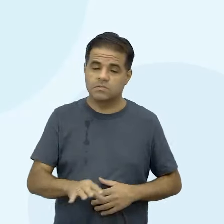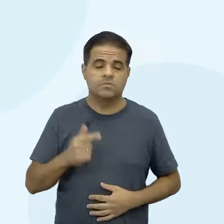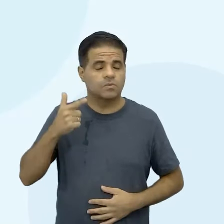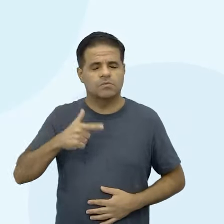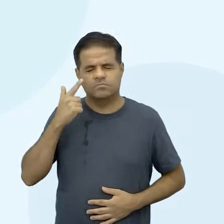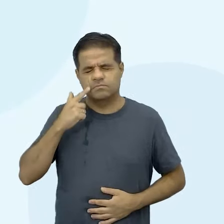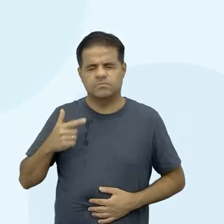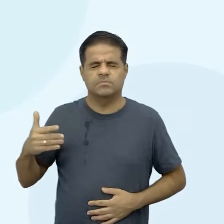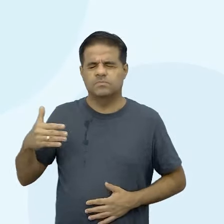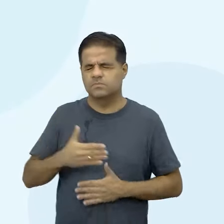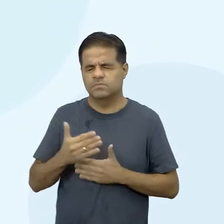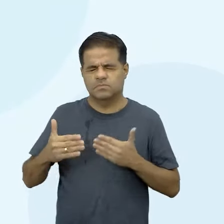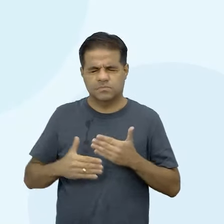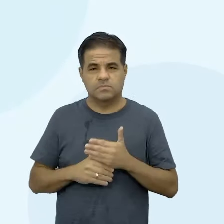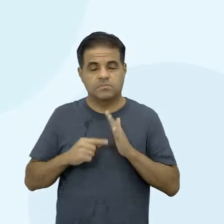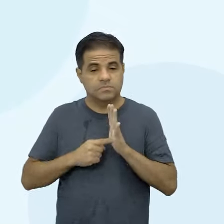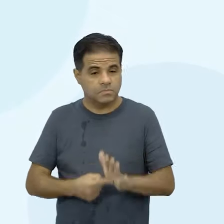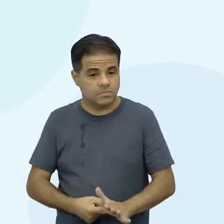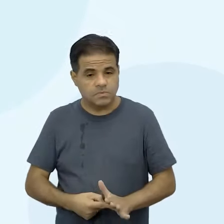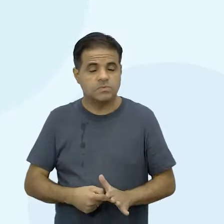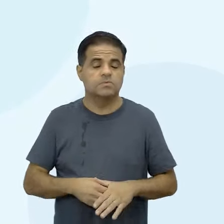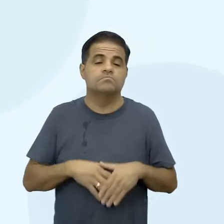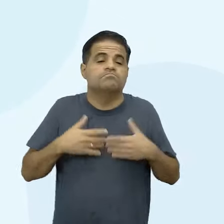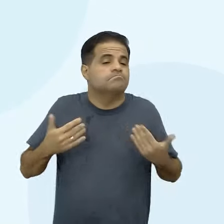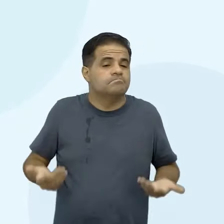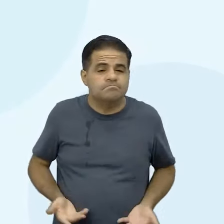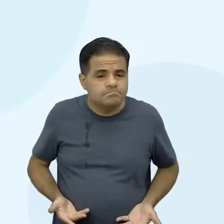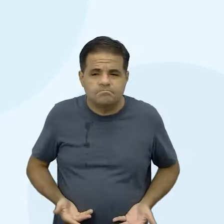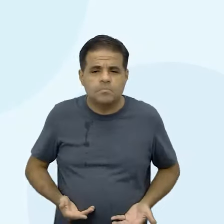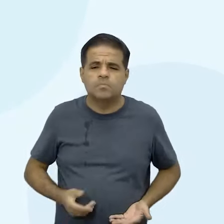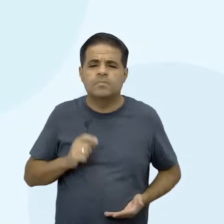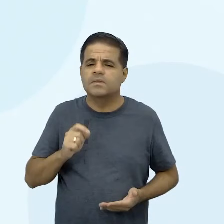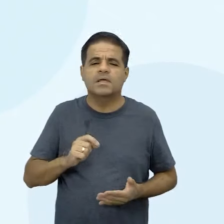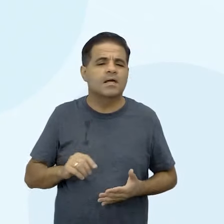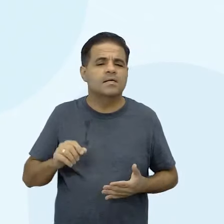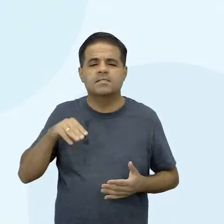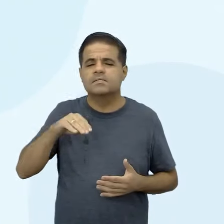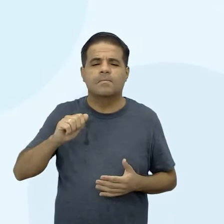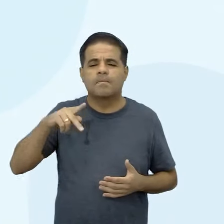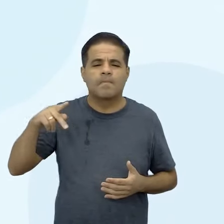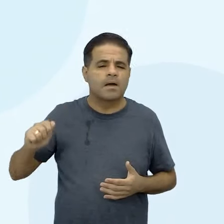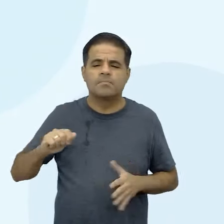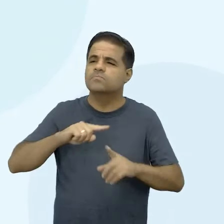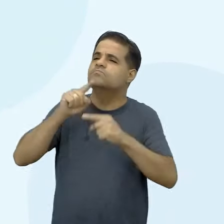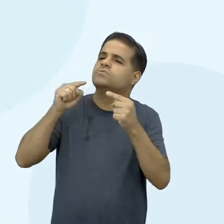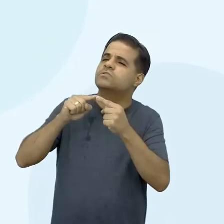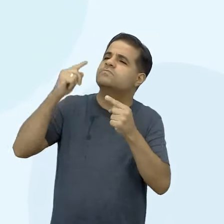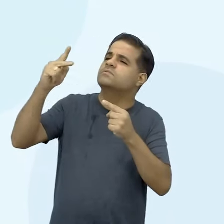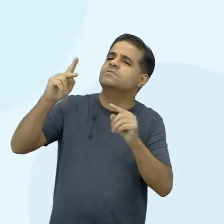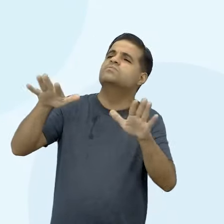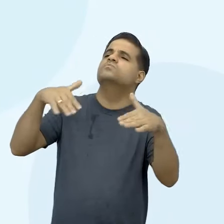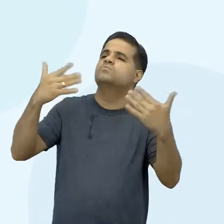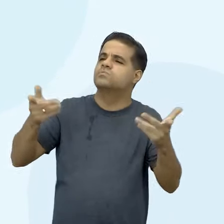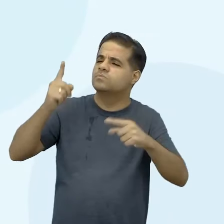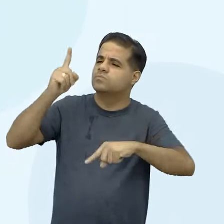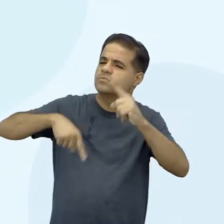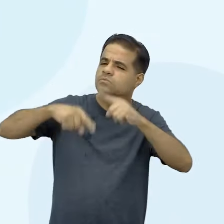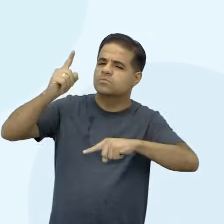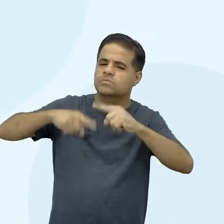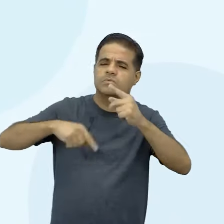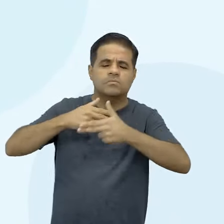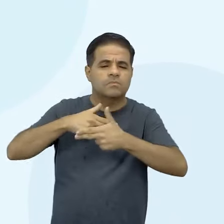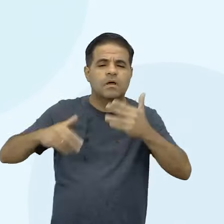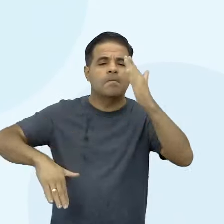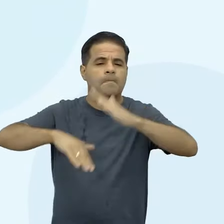próximo slide já nos mostra, né, o que é esse mapa, né, qual a finalidade dele, né, esse material de apoio ao